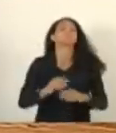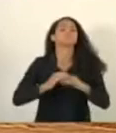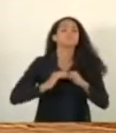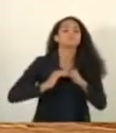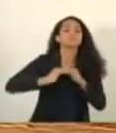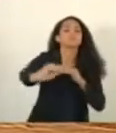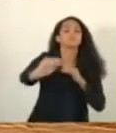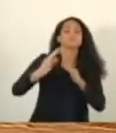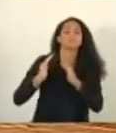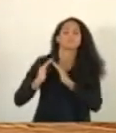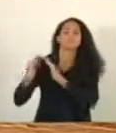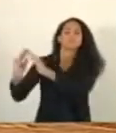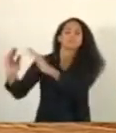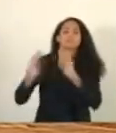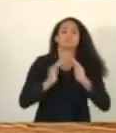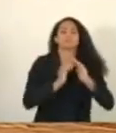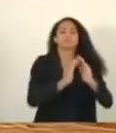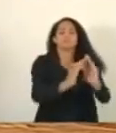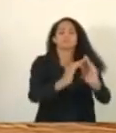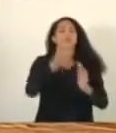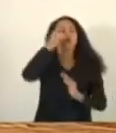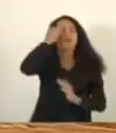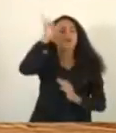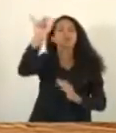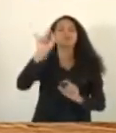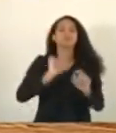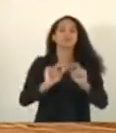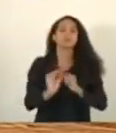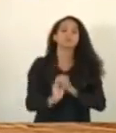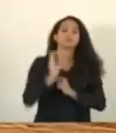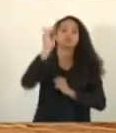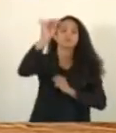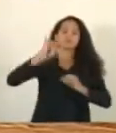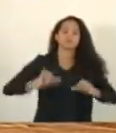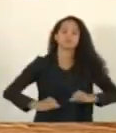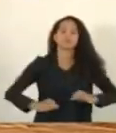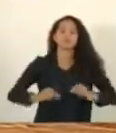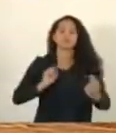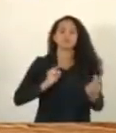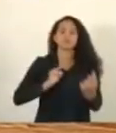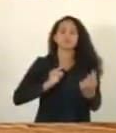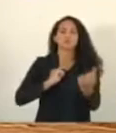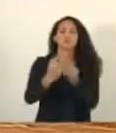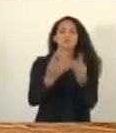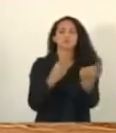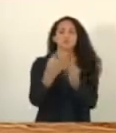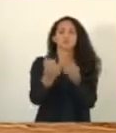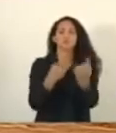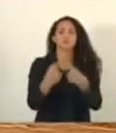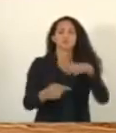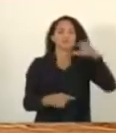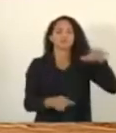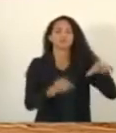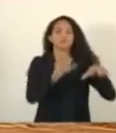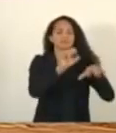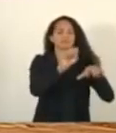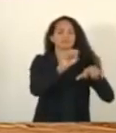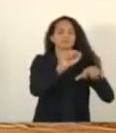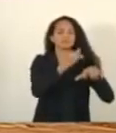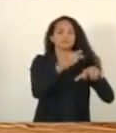moradores de Rio Bananal não sofram com esse deslocamento de São Jorge